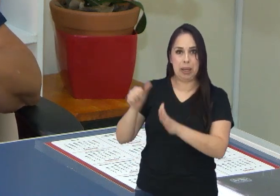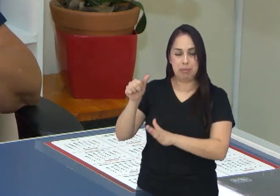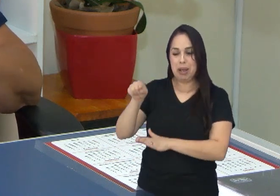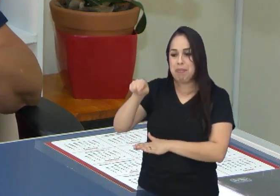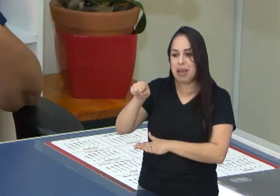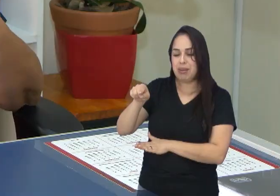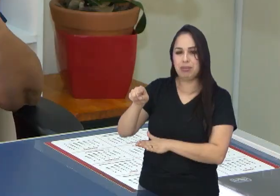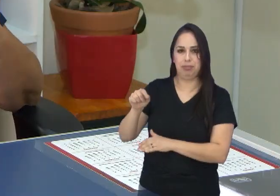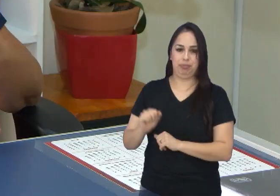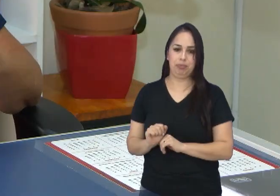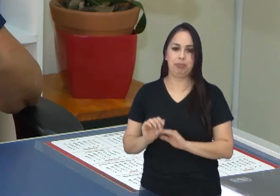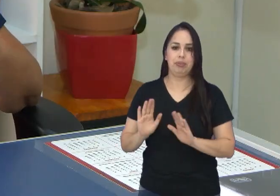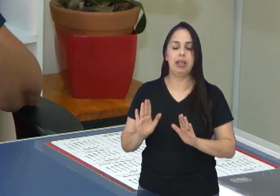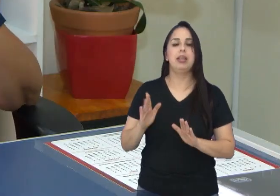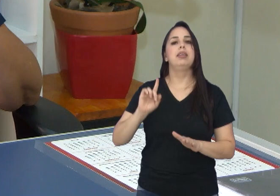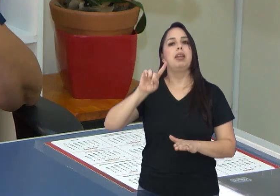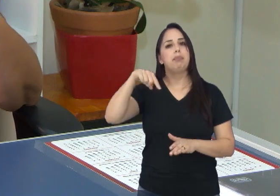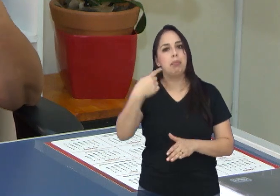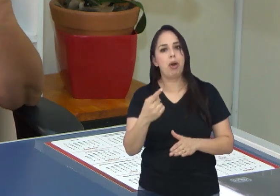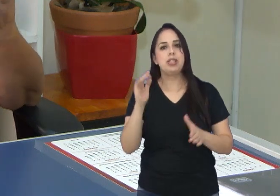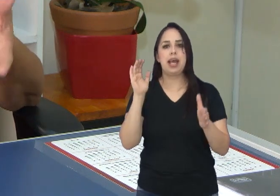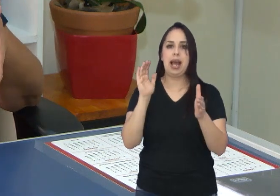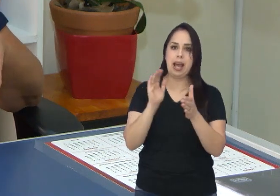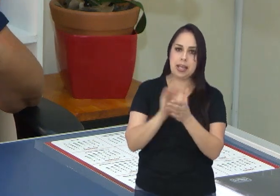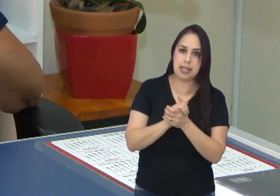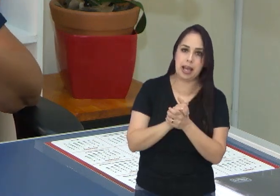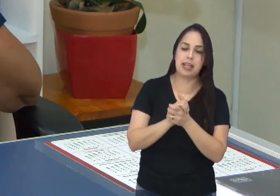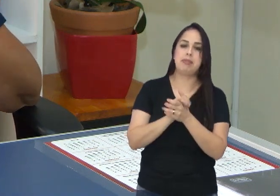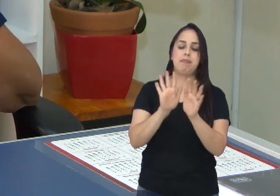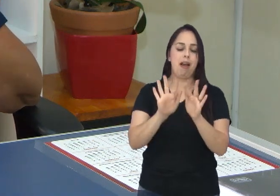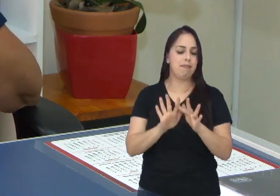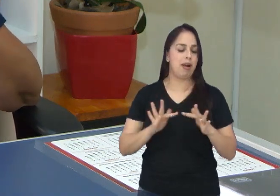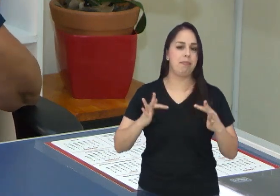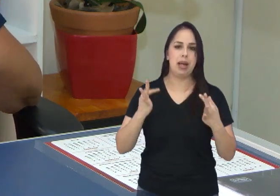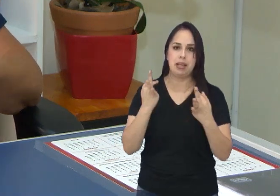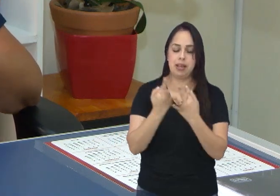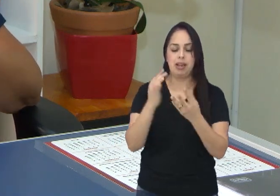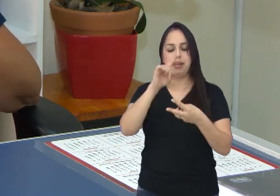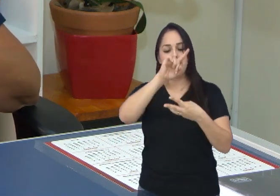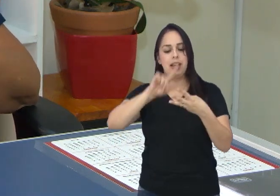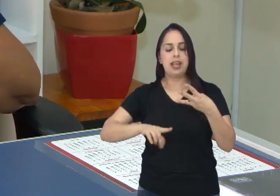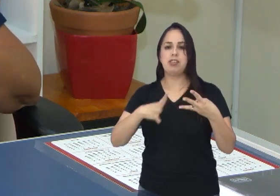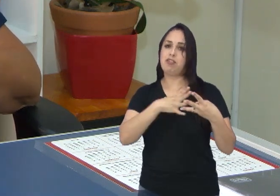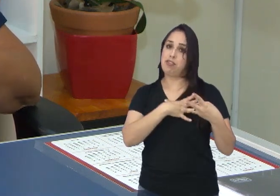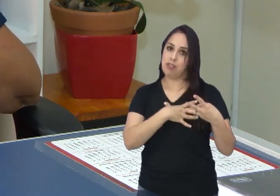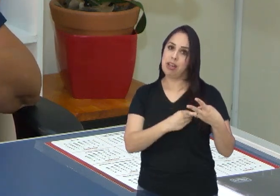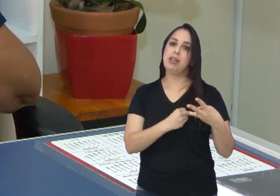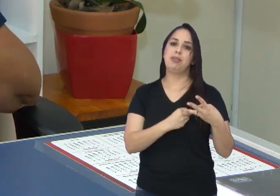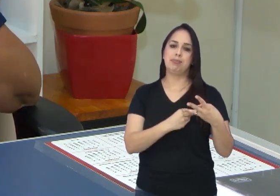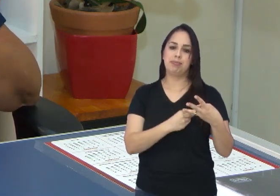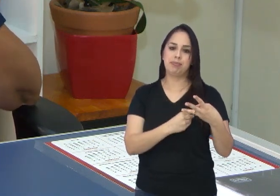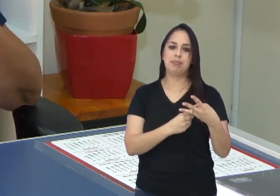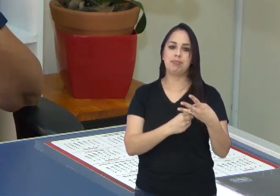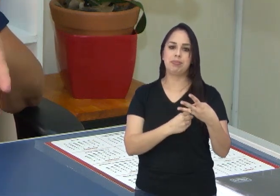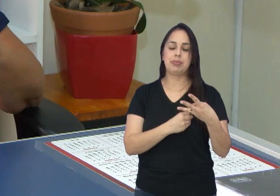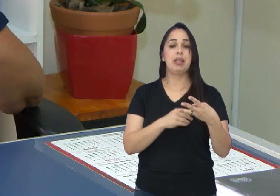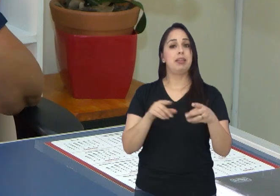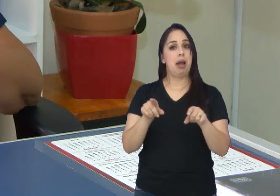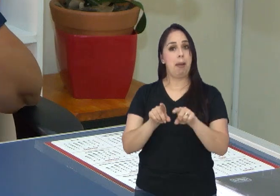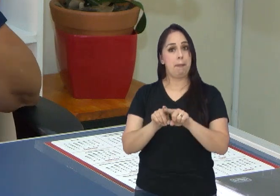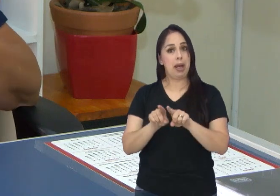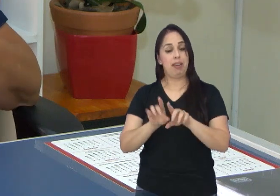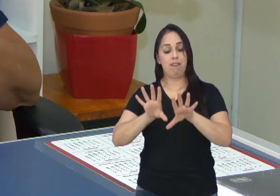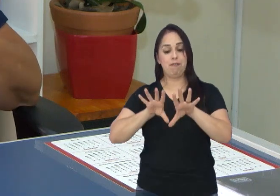da escola. Me casei, constituí família, tive 3 filhos aqui, me